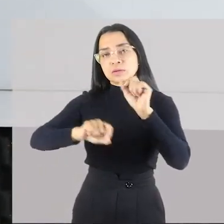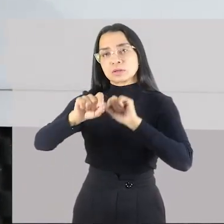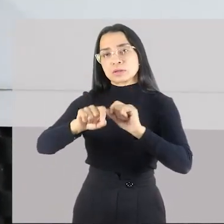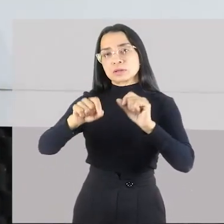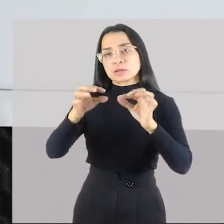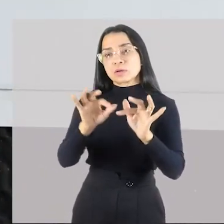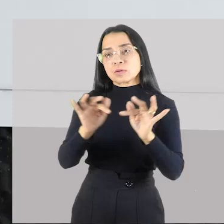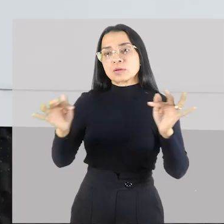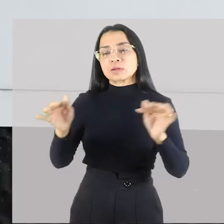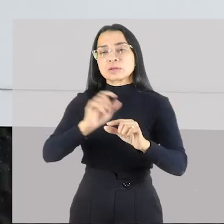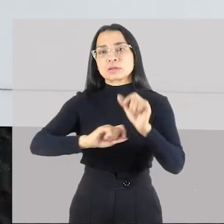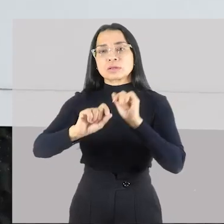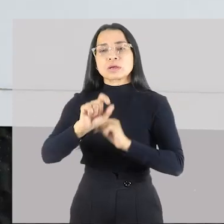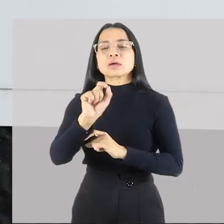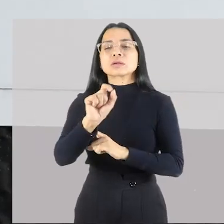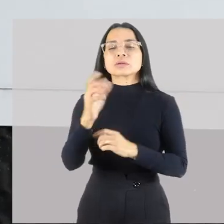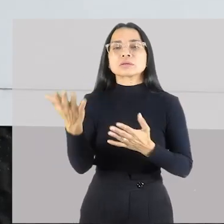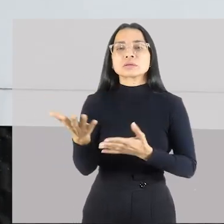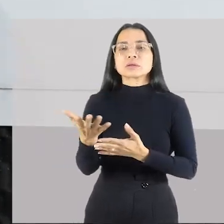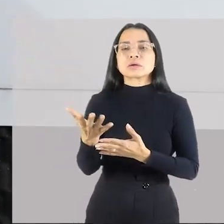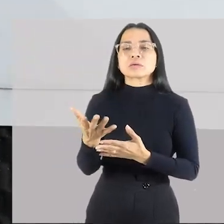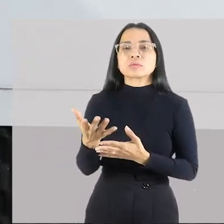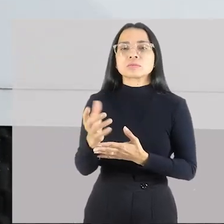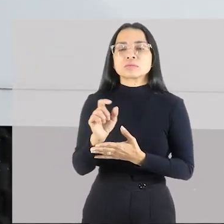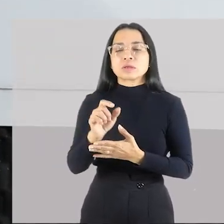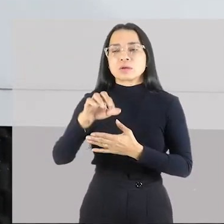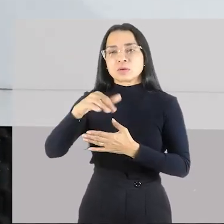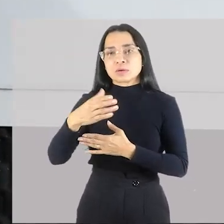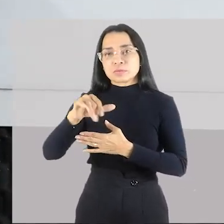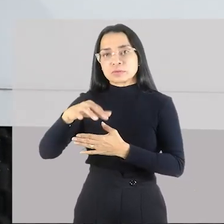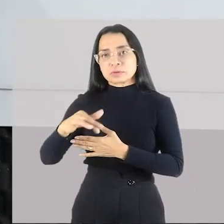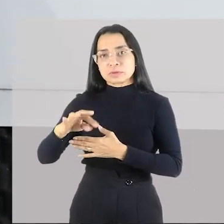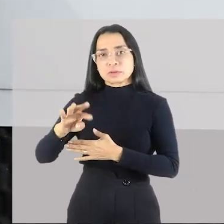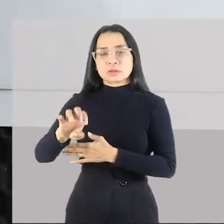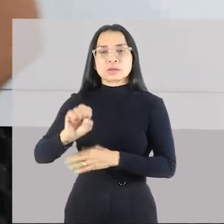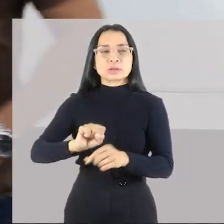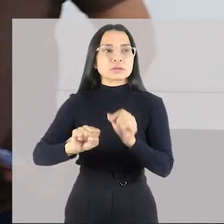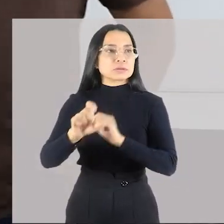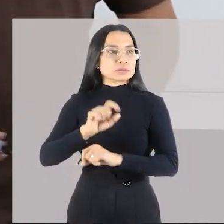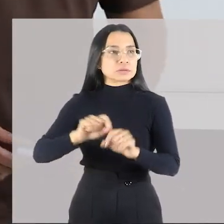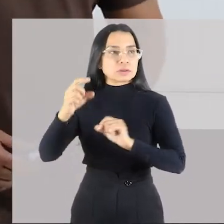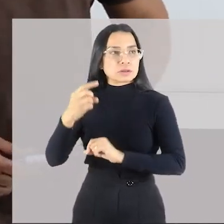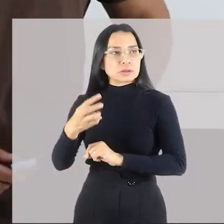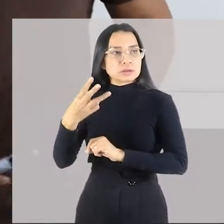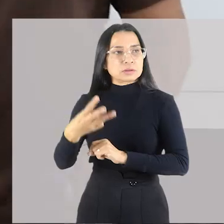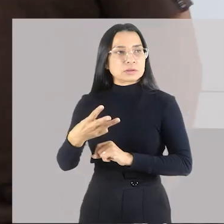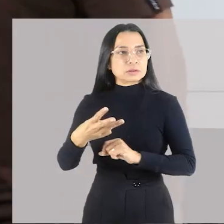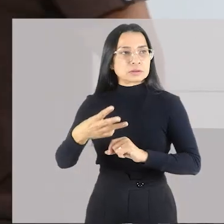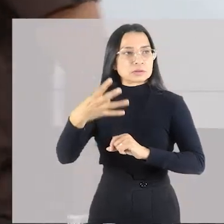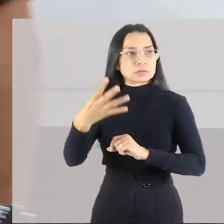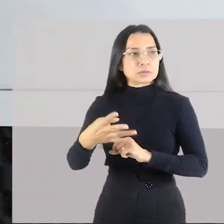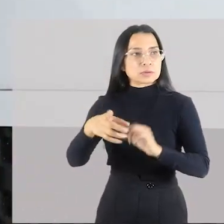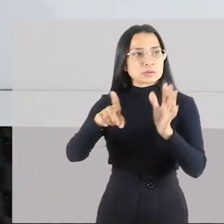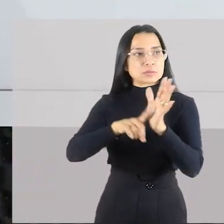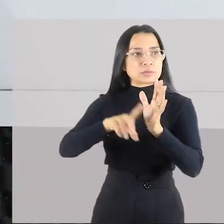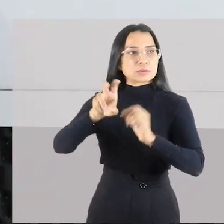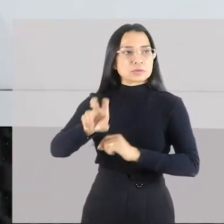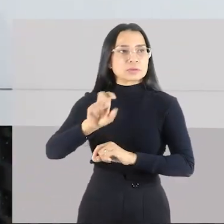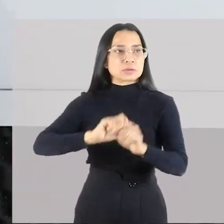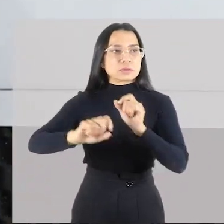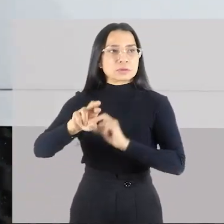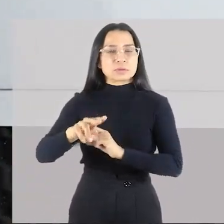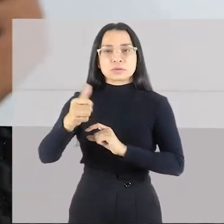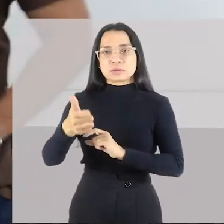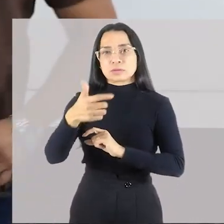coeficientes? 3, 4, menos 5, né? E 12 são os coeficientes, né? Esse 12 é que é chamado de